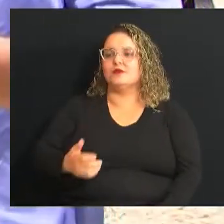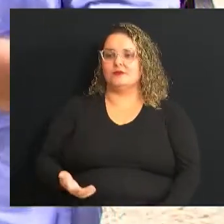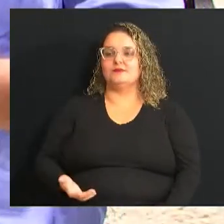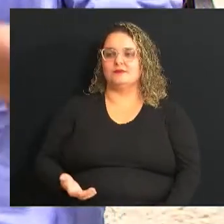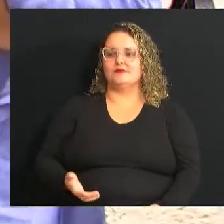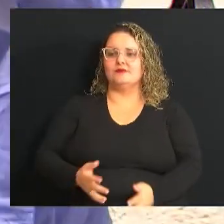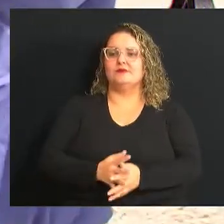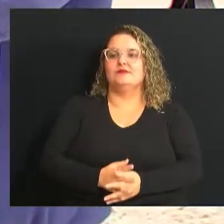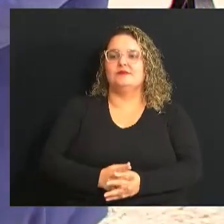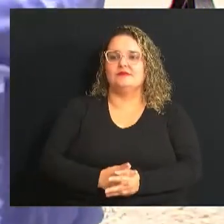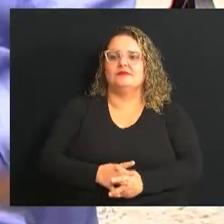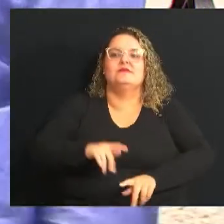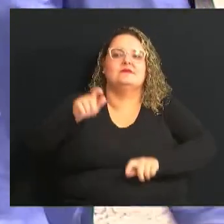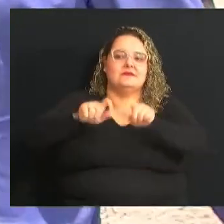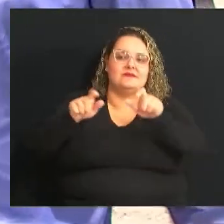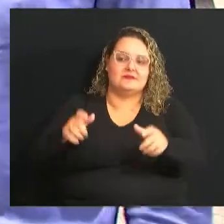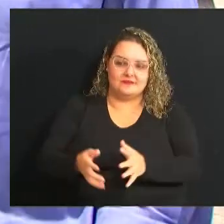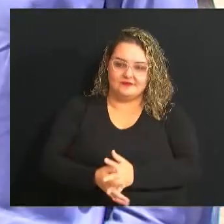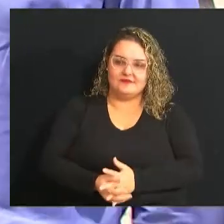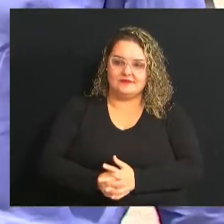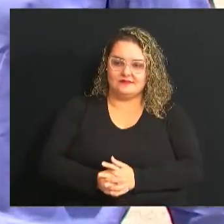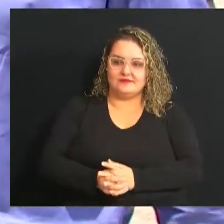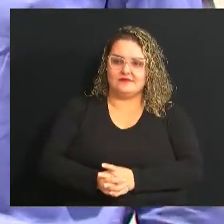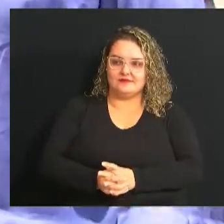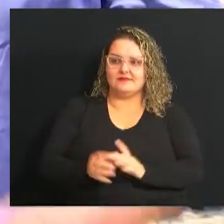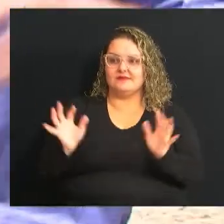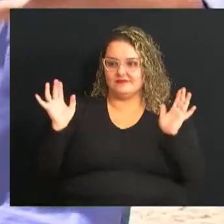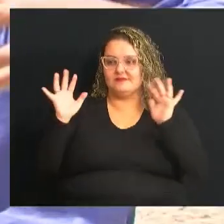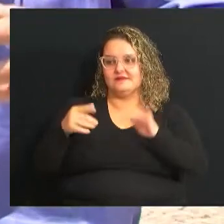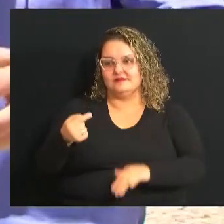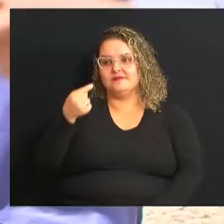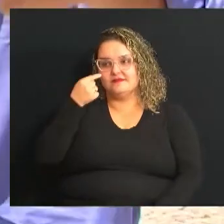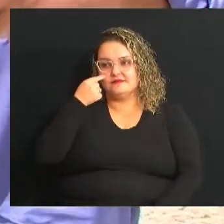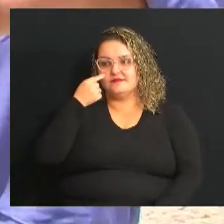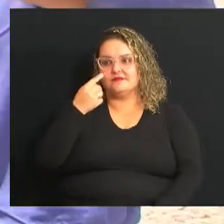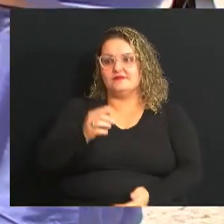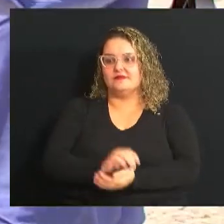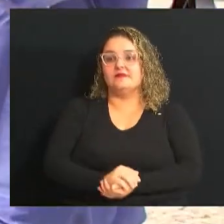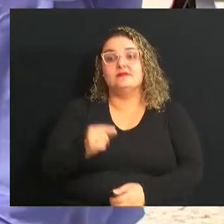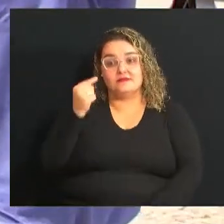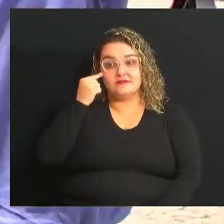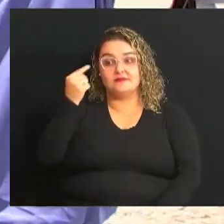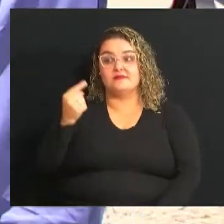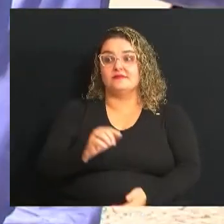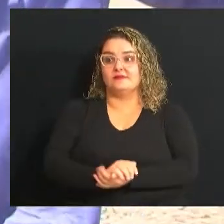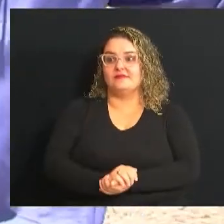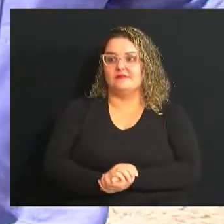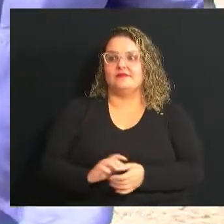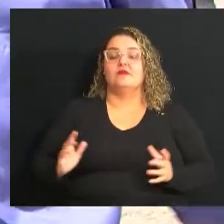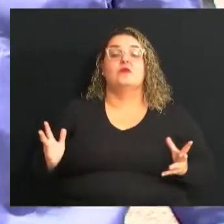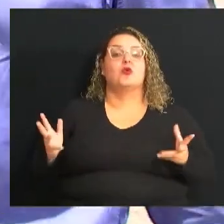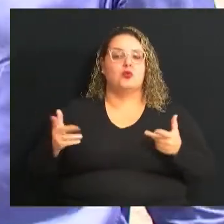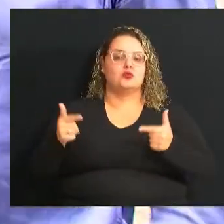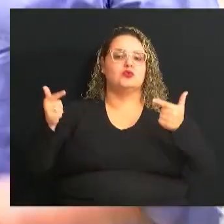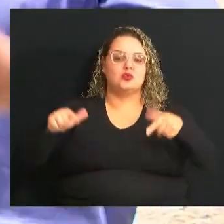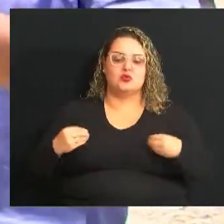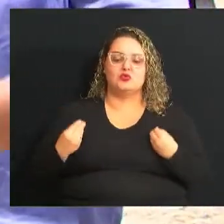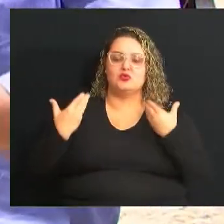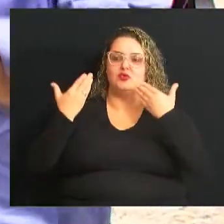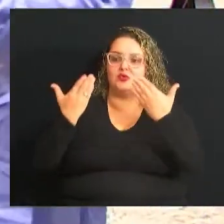Do outro lado da rua teremos os food trucks e os banheiros químicos à disposição da população. E em breve